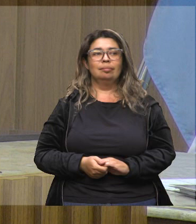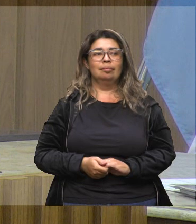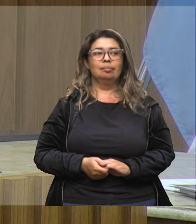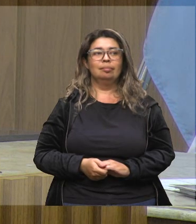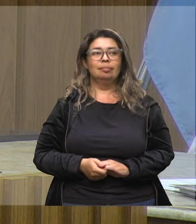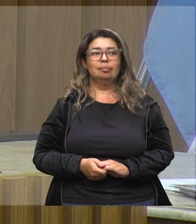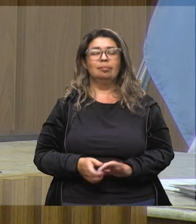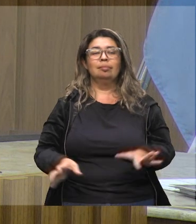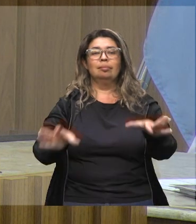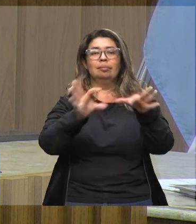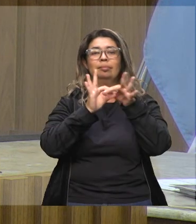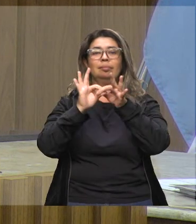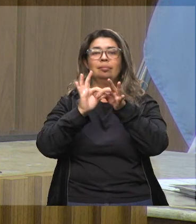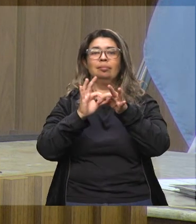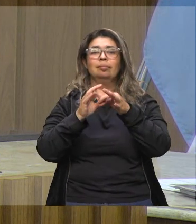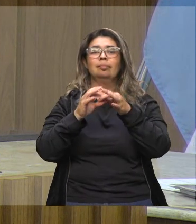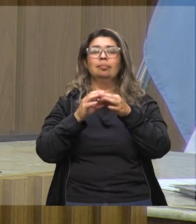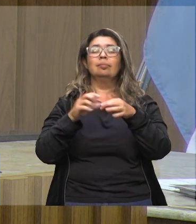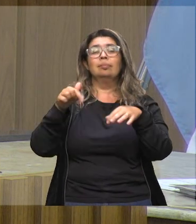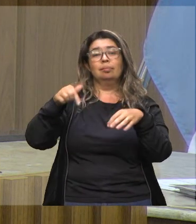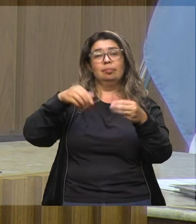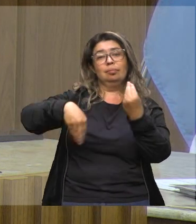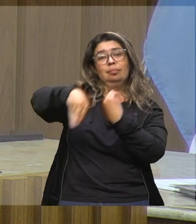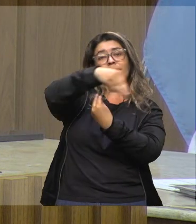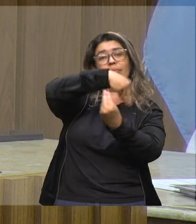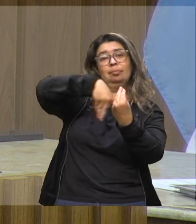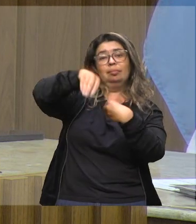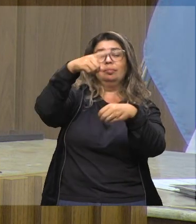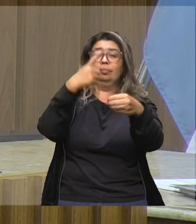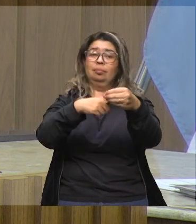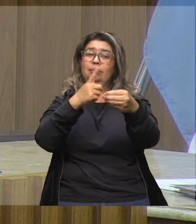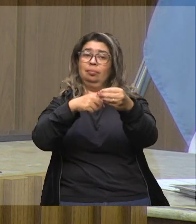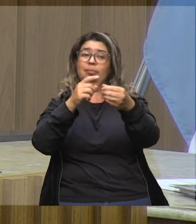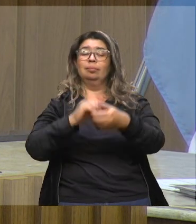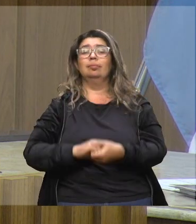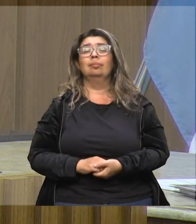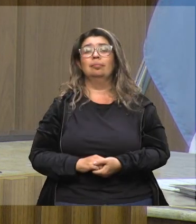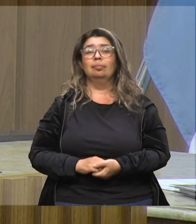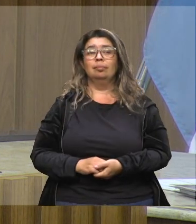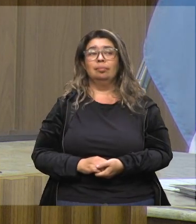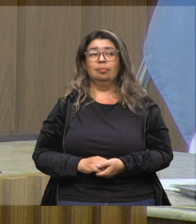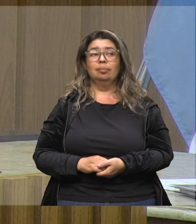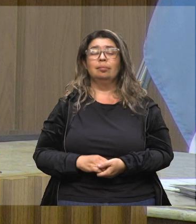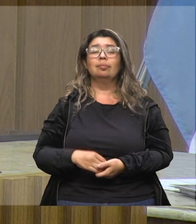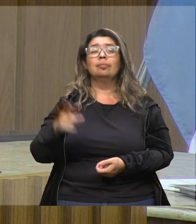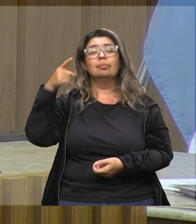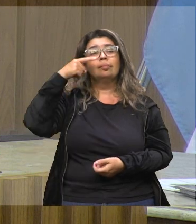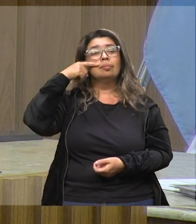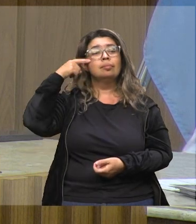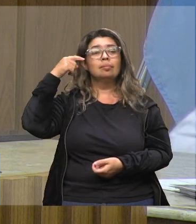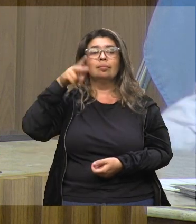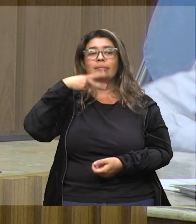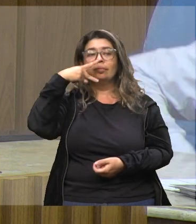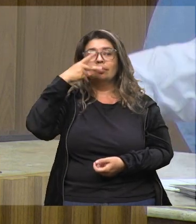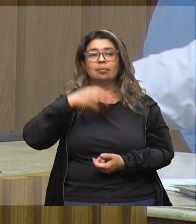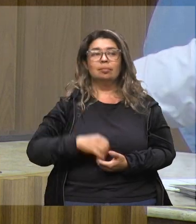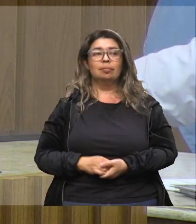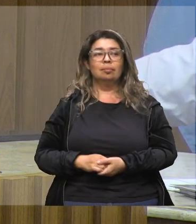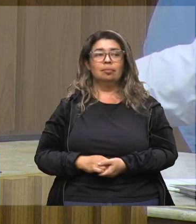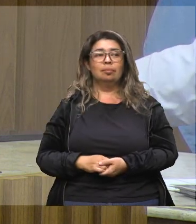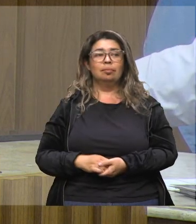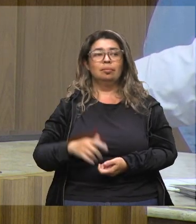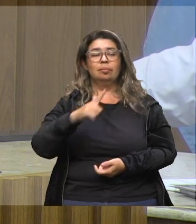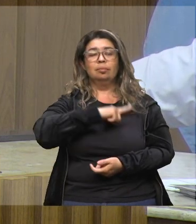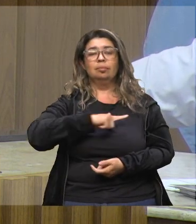Essa união aqui da região, ela precisa, tem que ter uma solução. O Vinícius falou aqui do